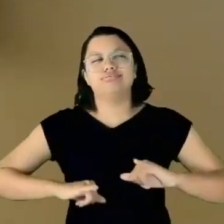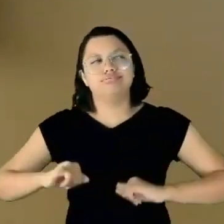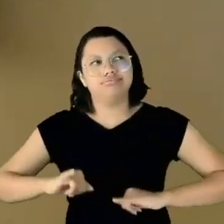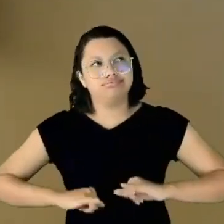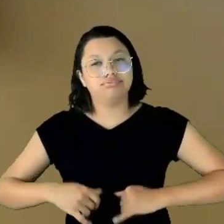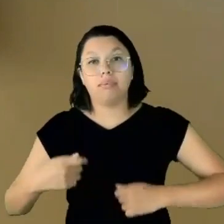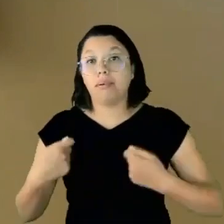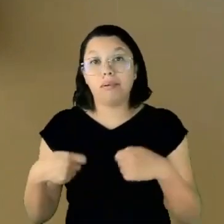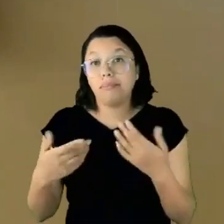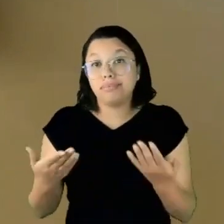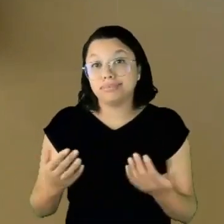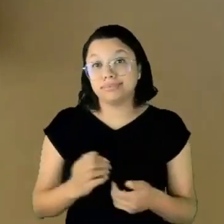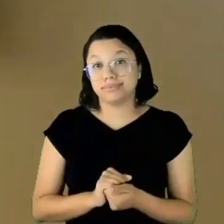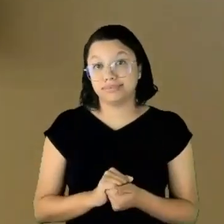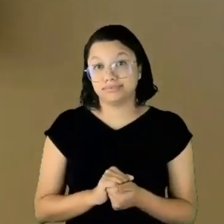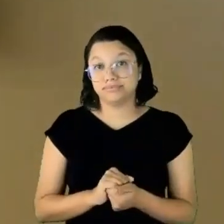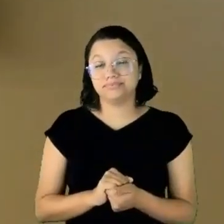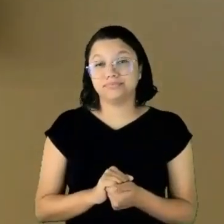desnecessariamente